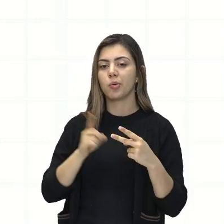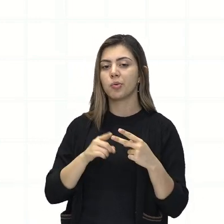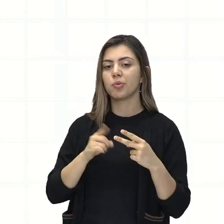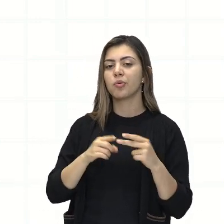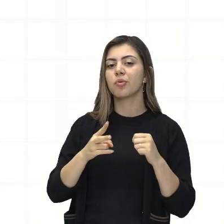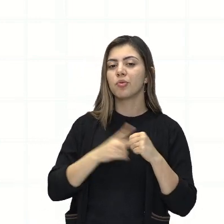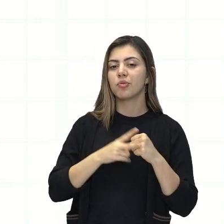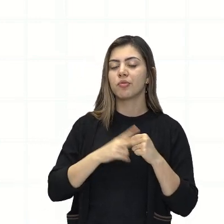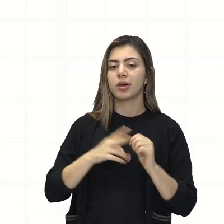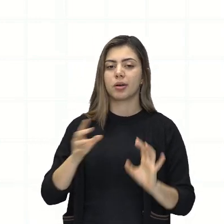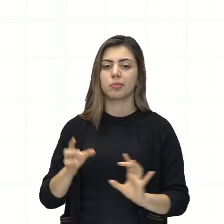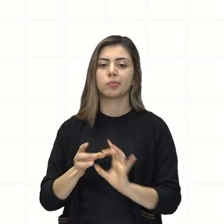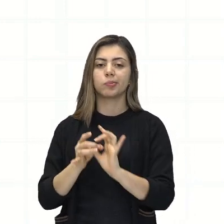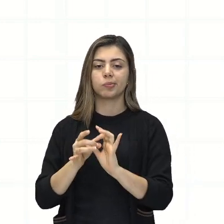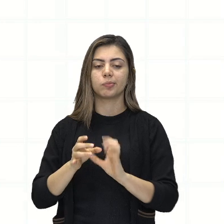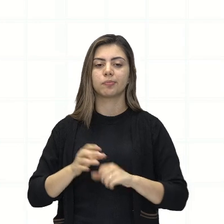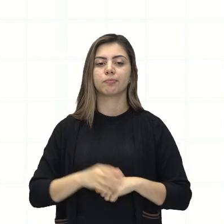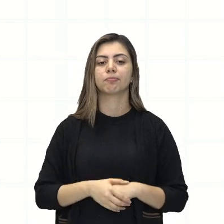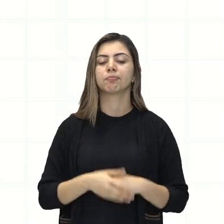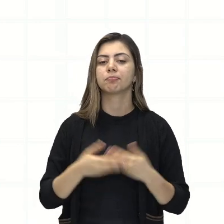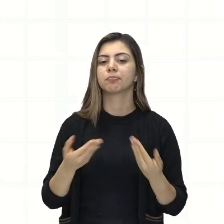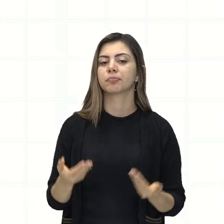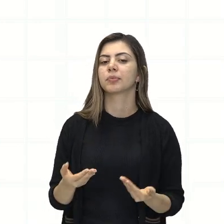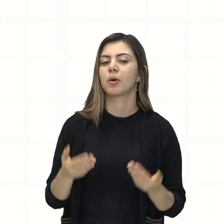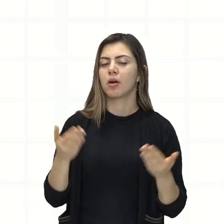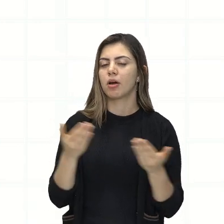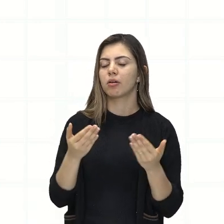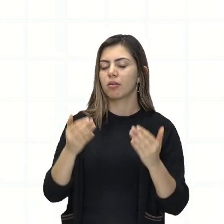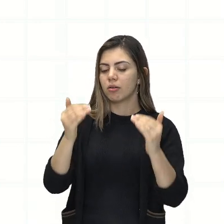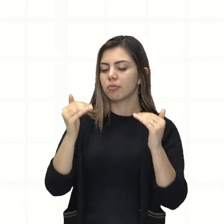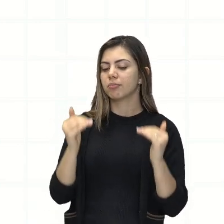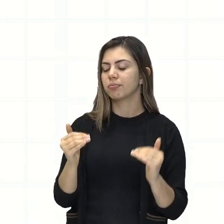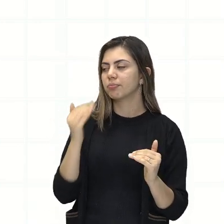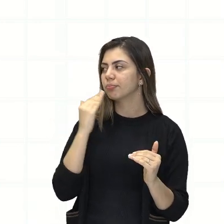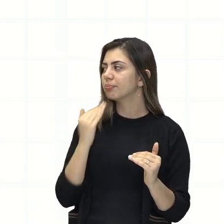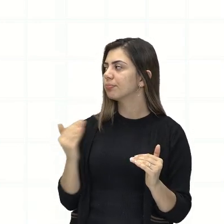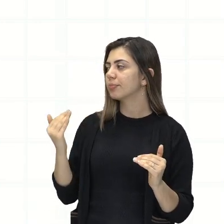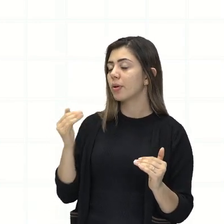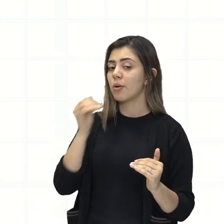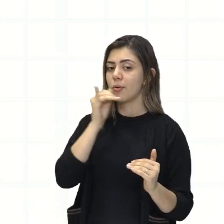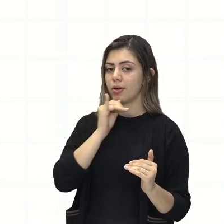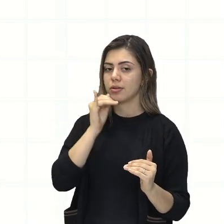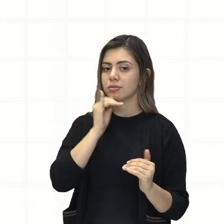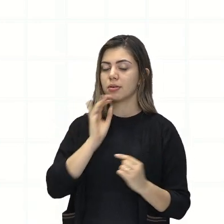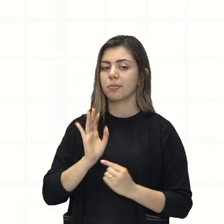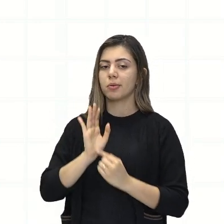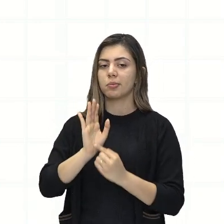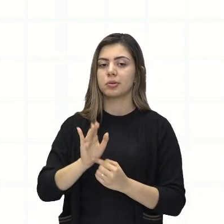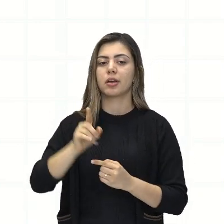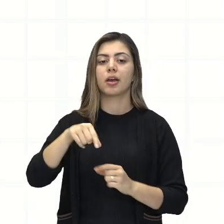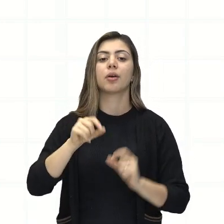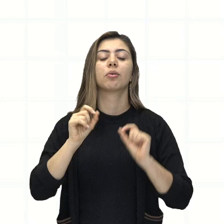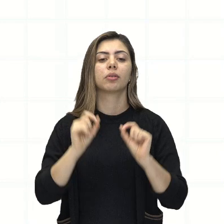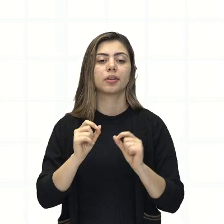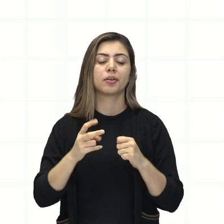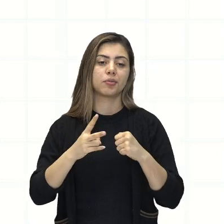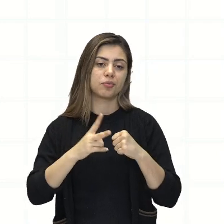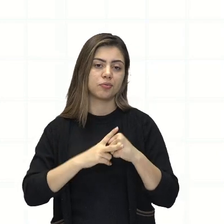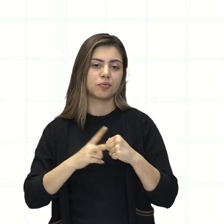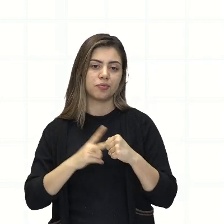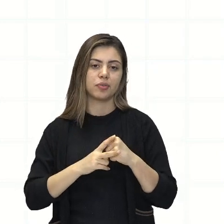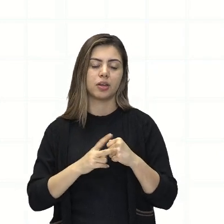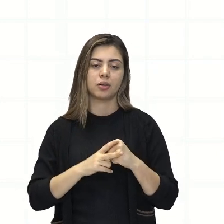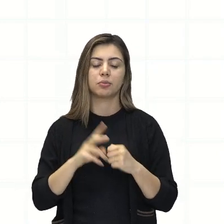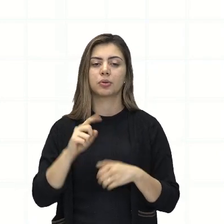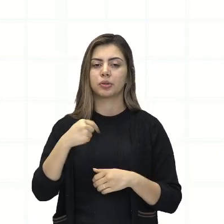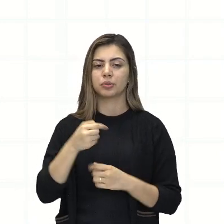de ligação. Aí nós temos aqui embaixo o exemplo de verbo. Aliás, os verbos